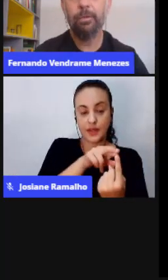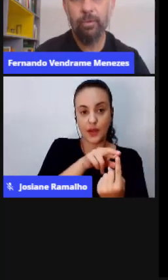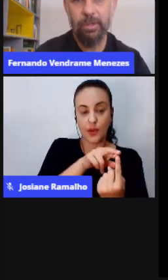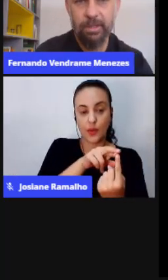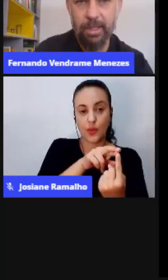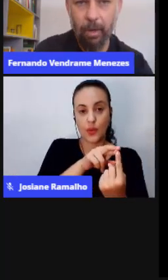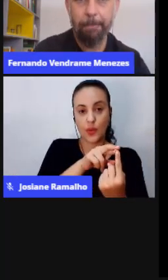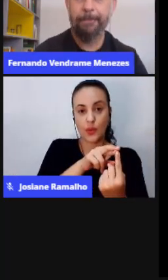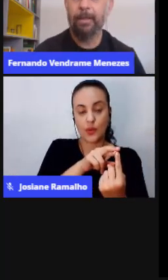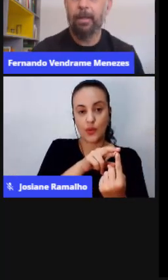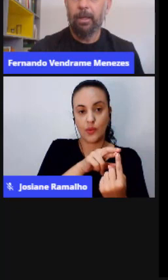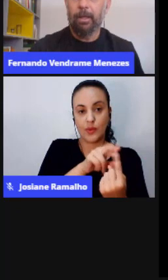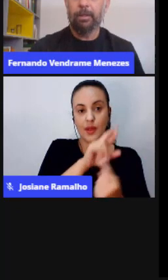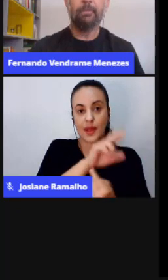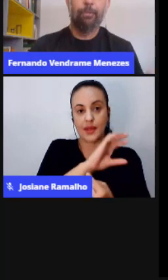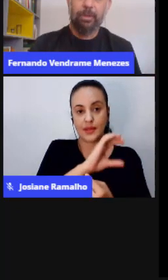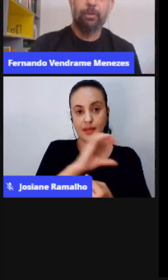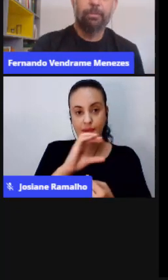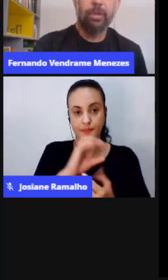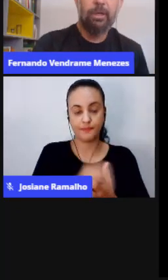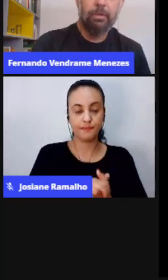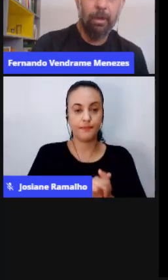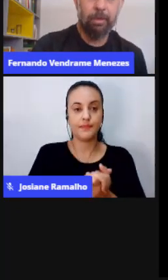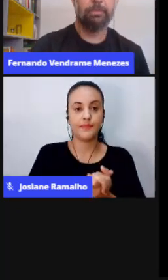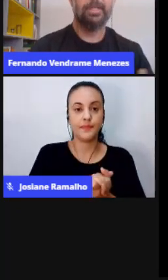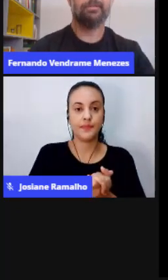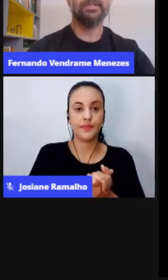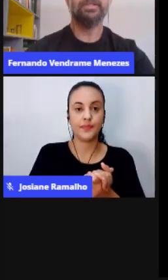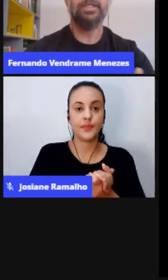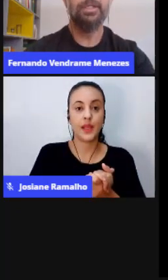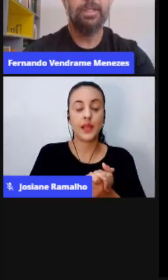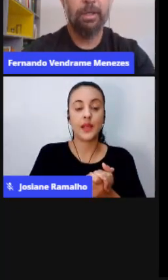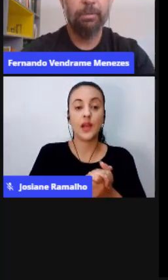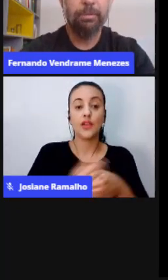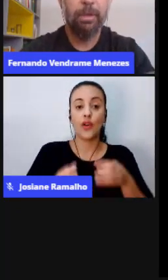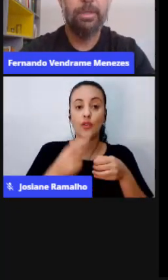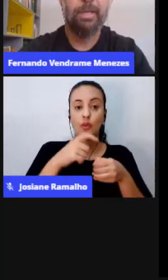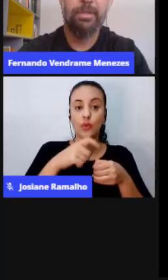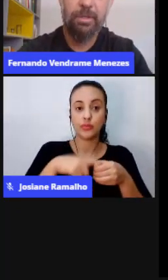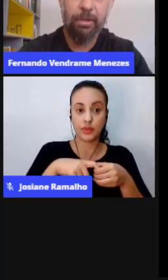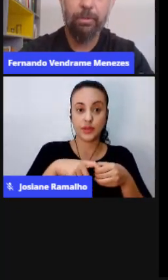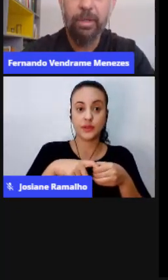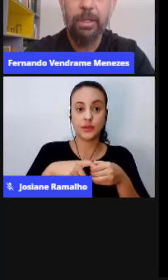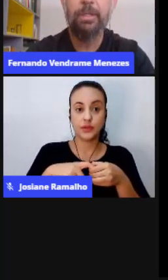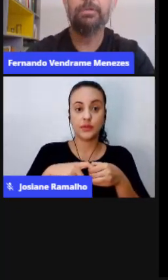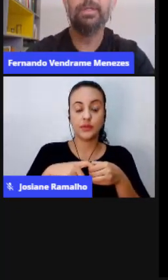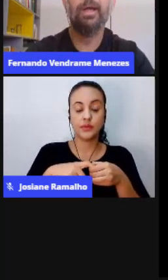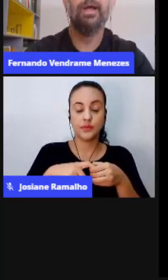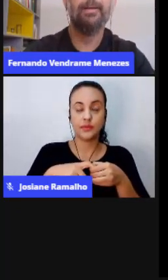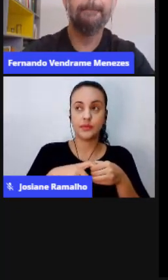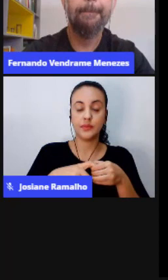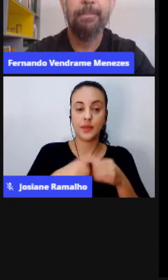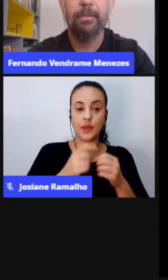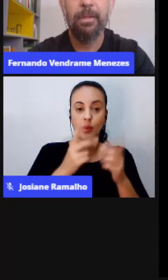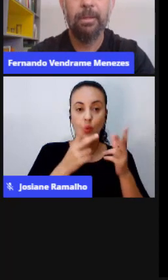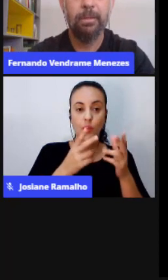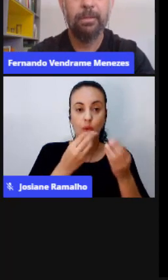curricular circunstancial. Então, voltando um pouquinho ao que eu estava dizendo no início